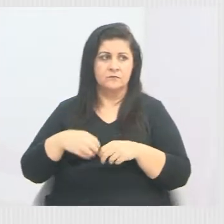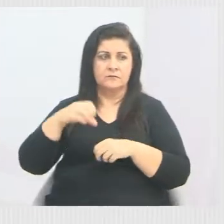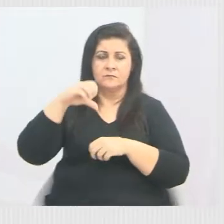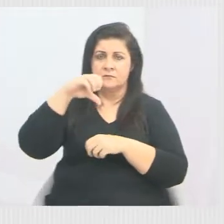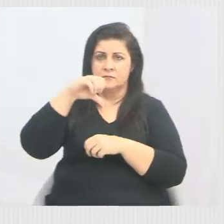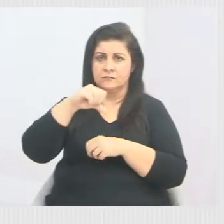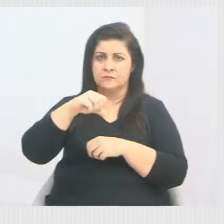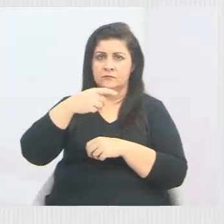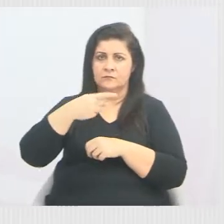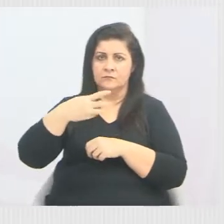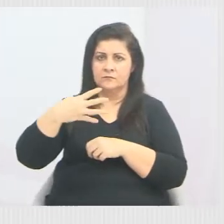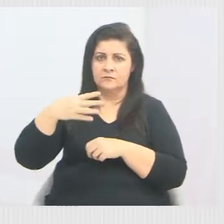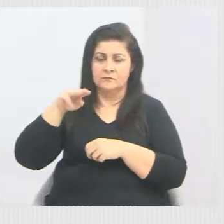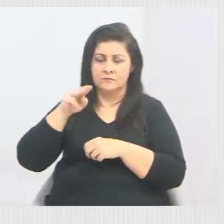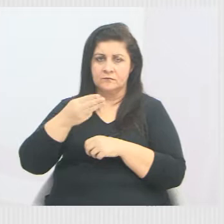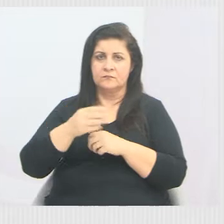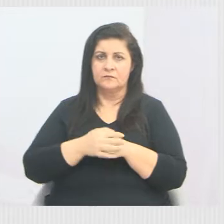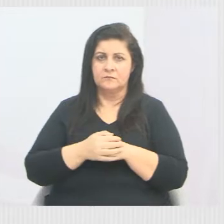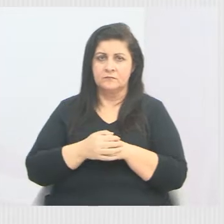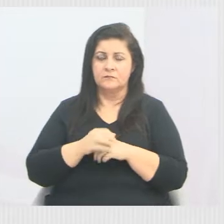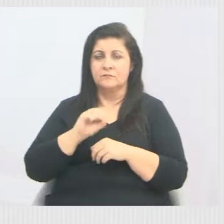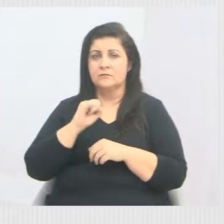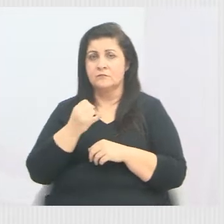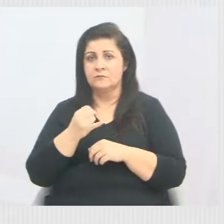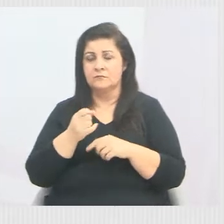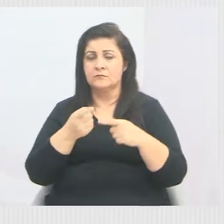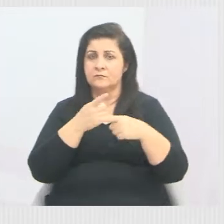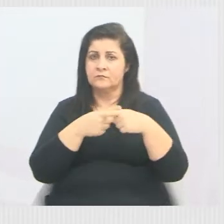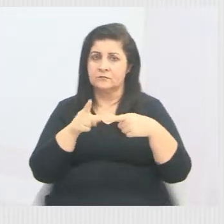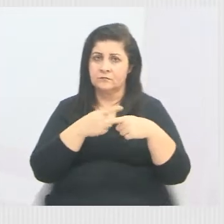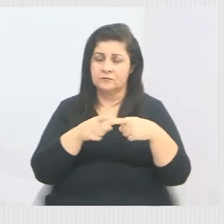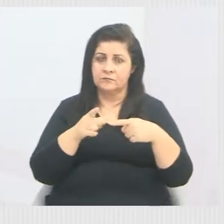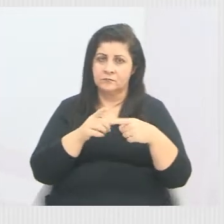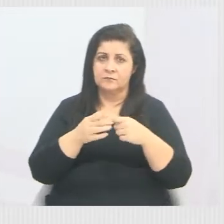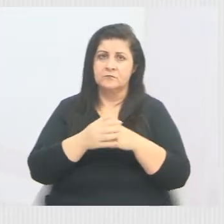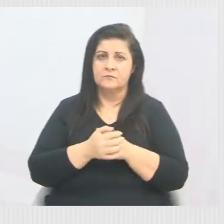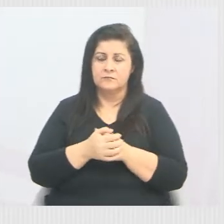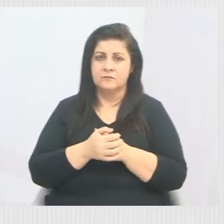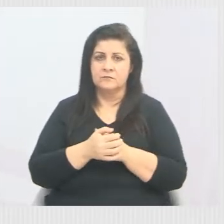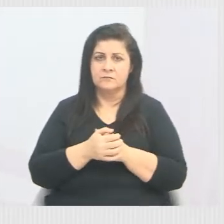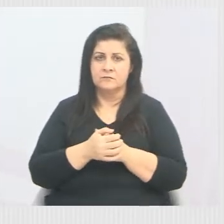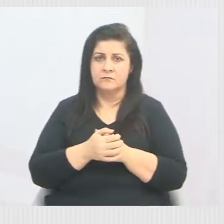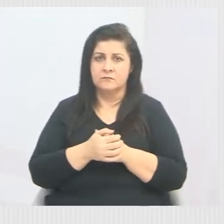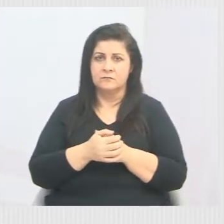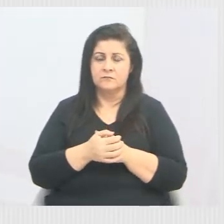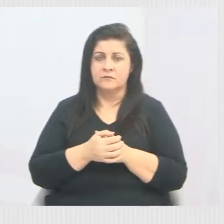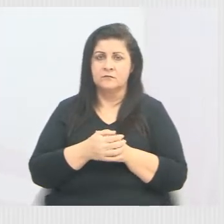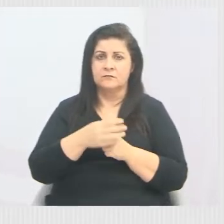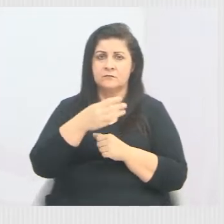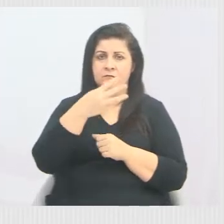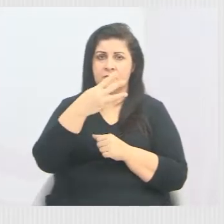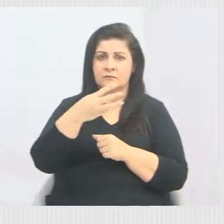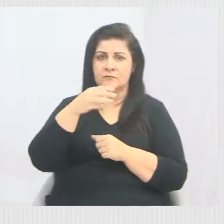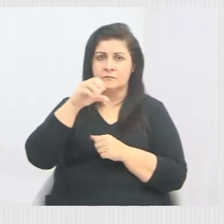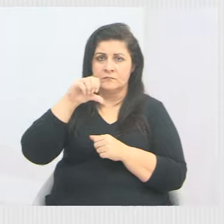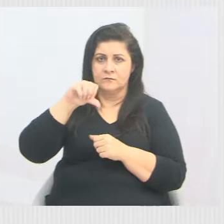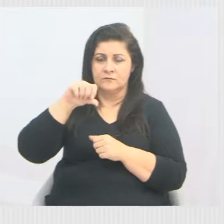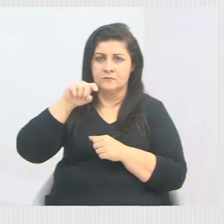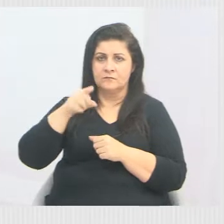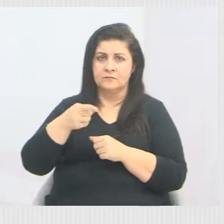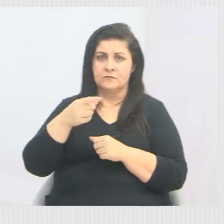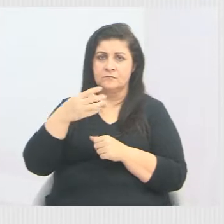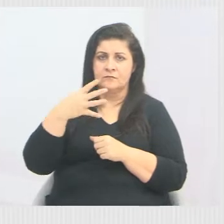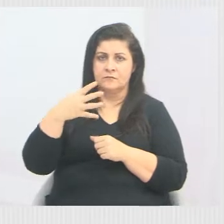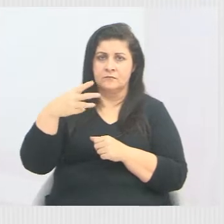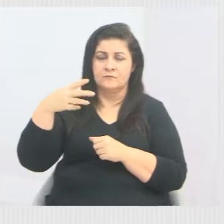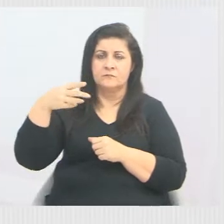359.814.000, que na qual você, dividindo 359 por 912, nós chegamos aos 39,42%